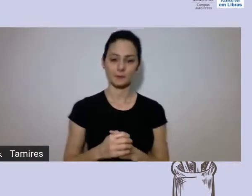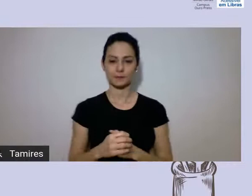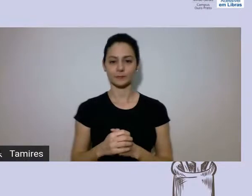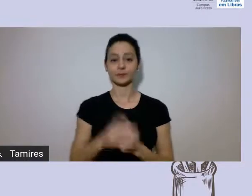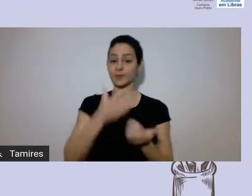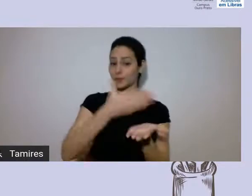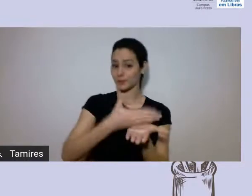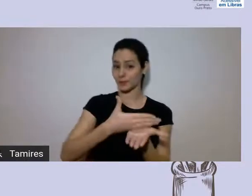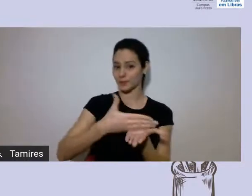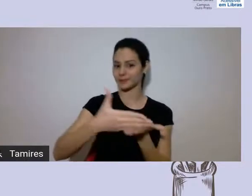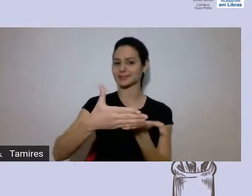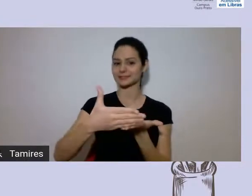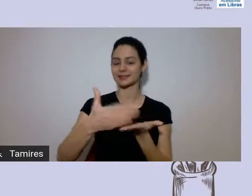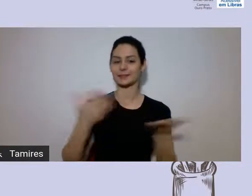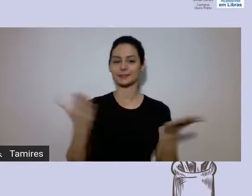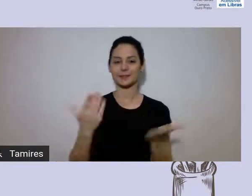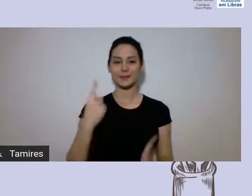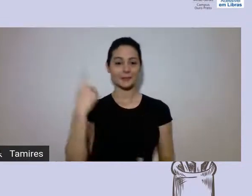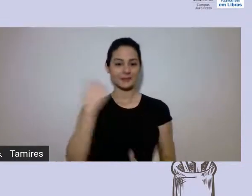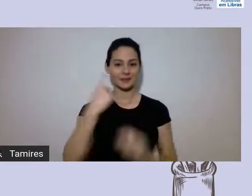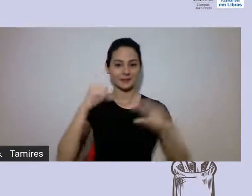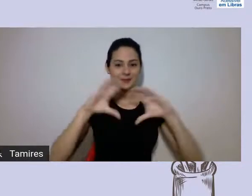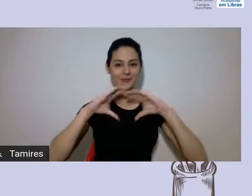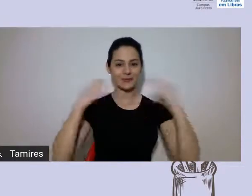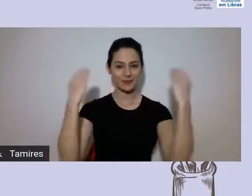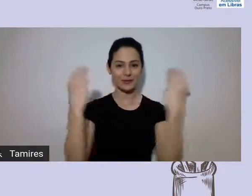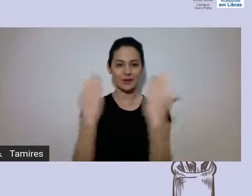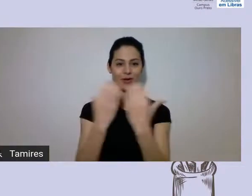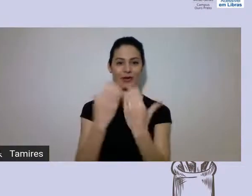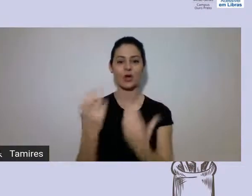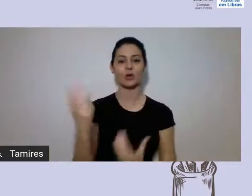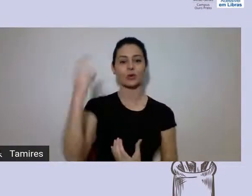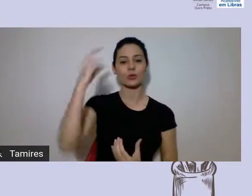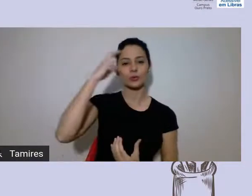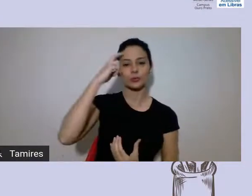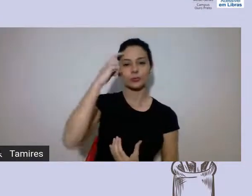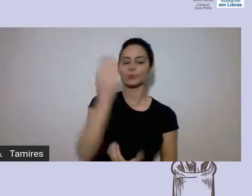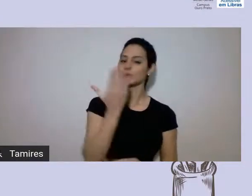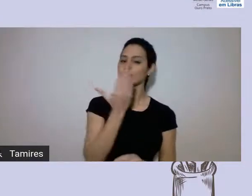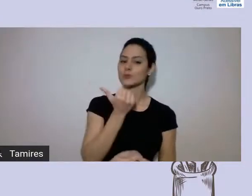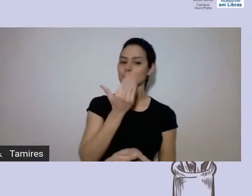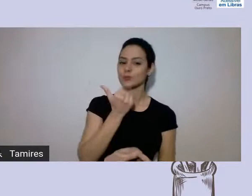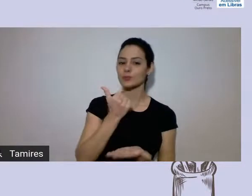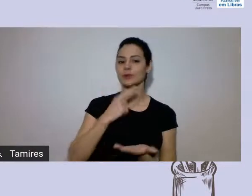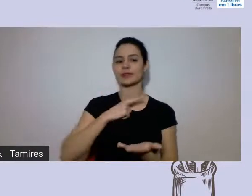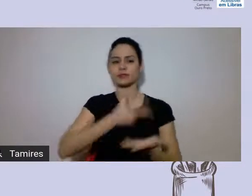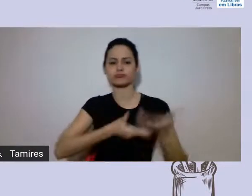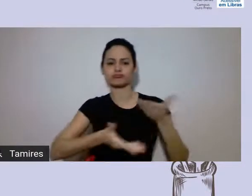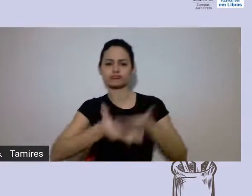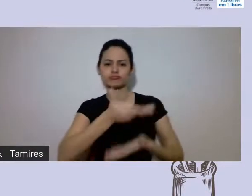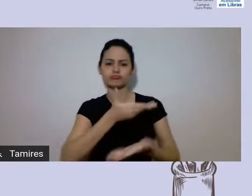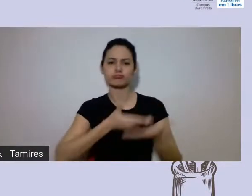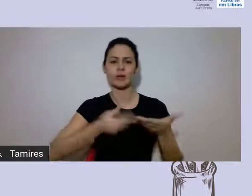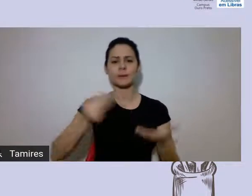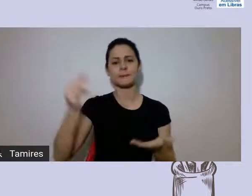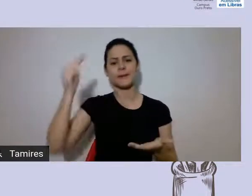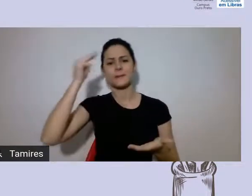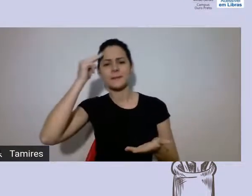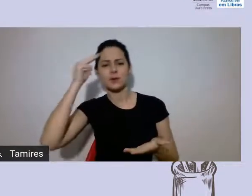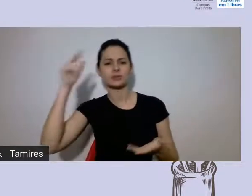iniciarmos o nosso primeiro colóquio, Culturas Alimentares entre Memória e História, eu